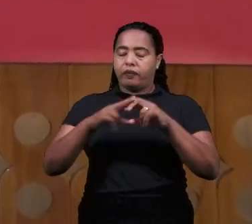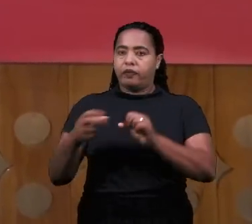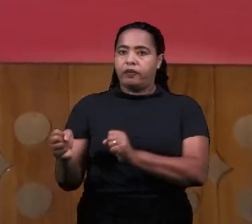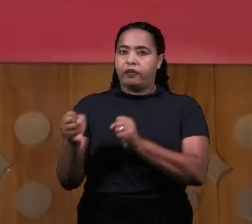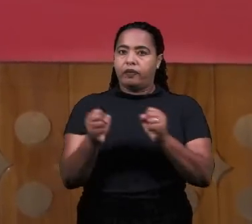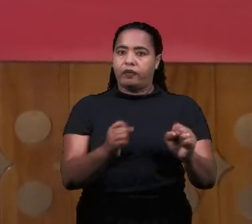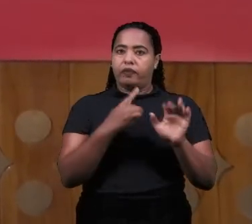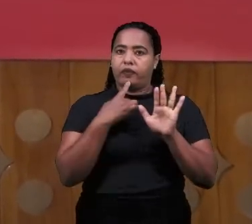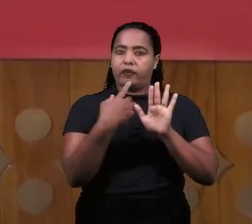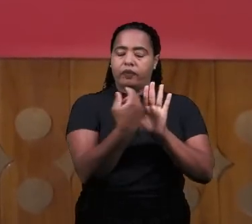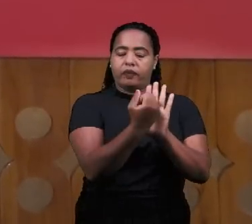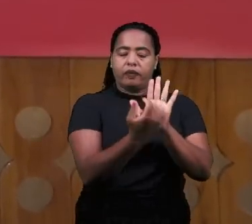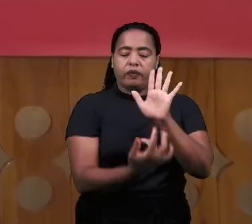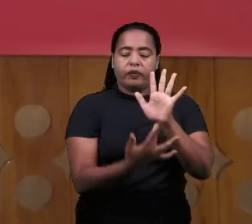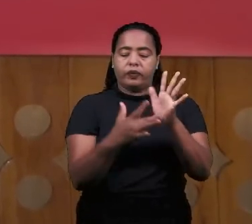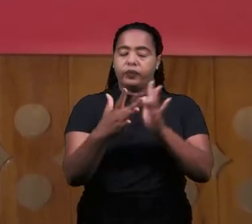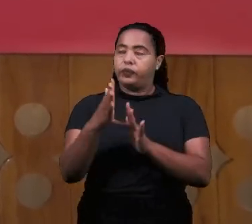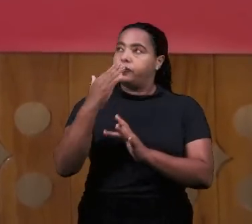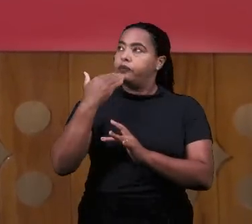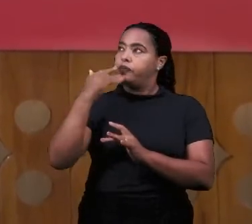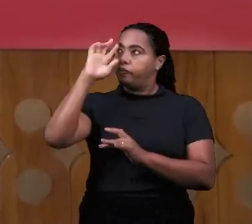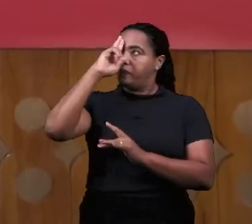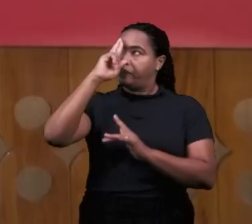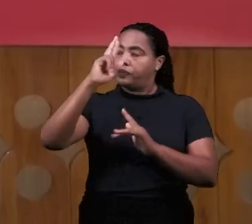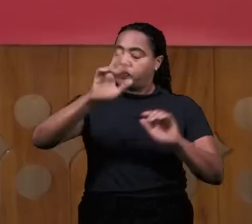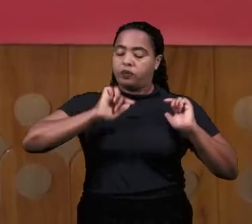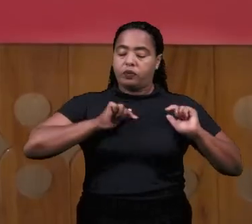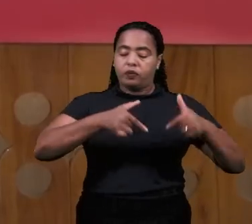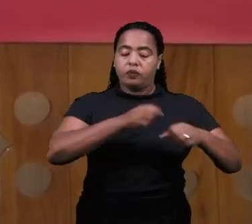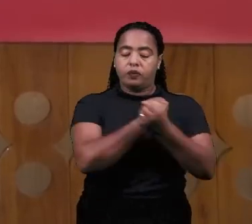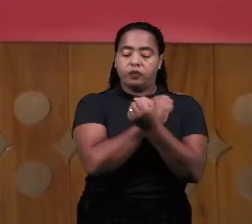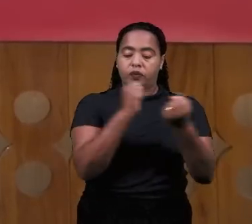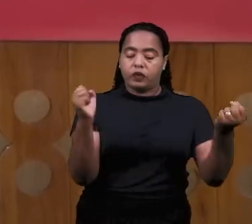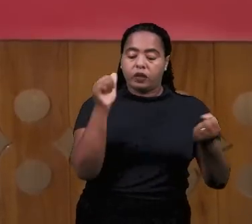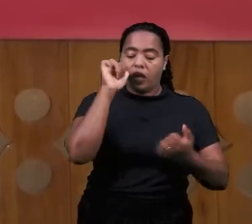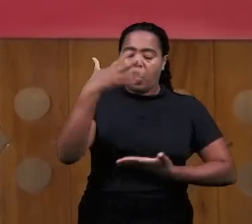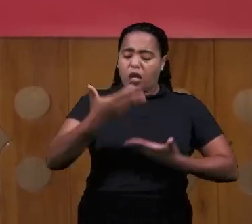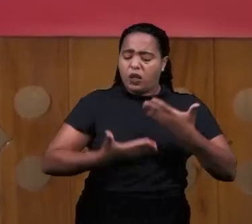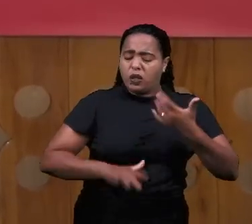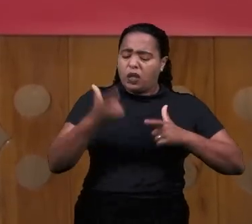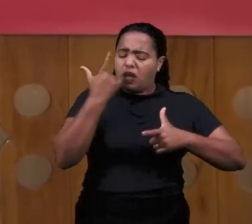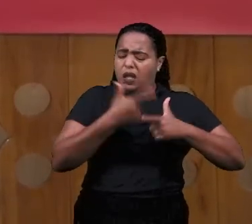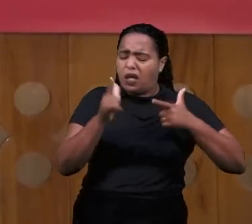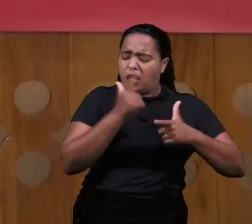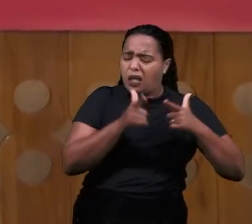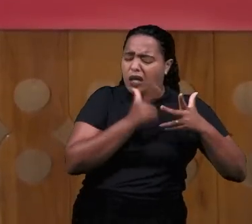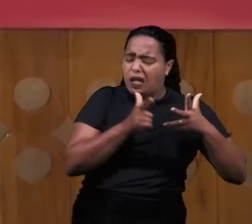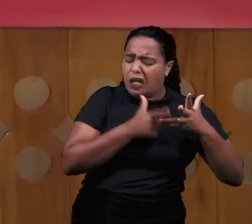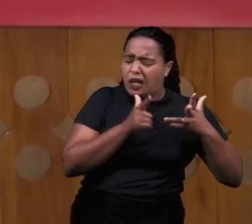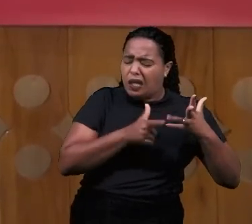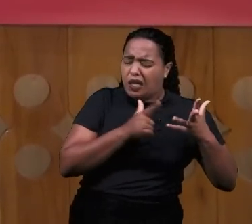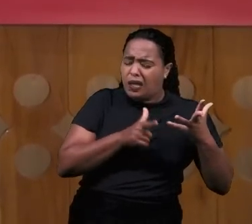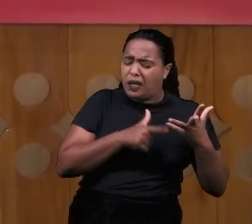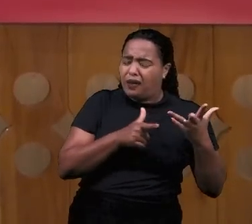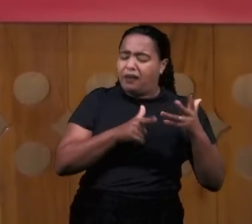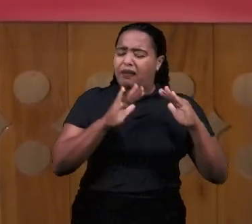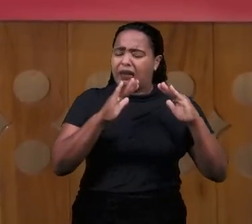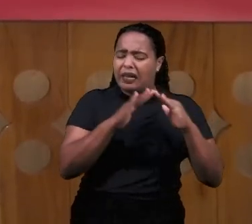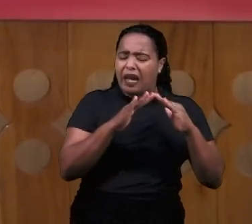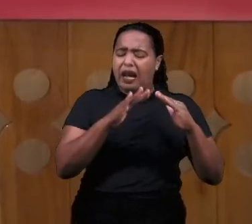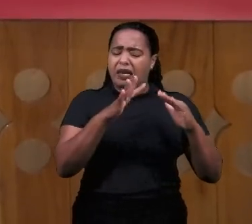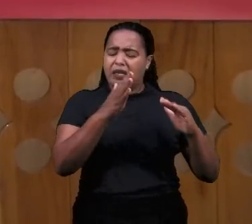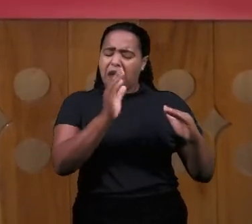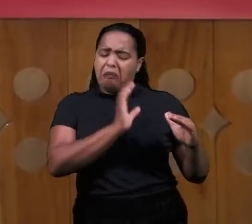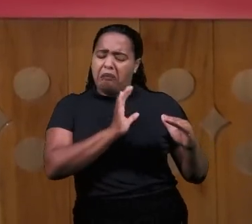Opera, Senhor, uma libertação. Liberta, Senhor, nas tuas filhas que estão com esse problema. Amém. Seja em casa, seja com parentes,